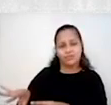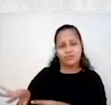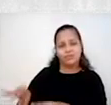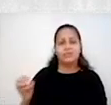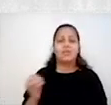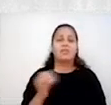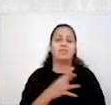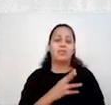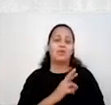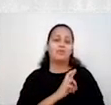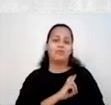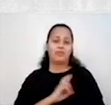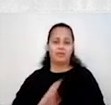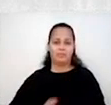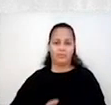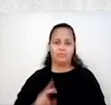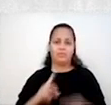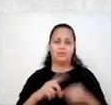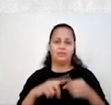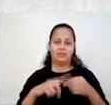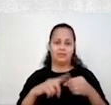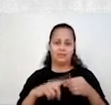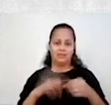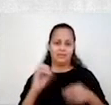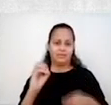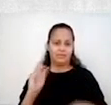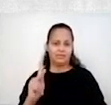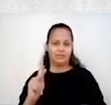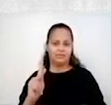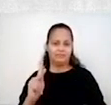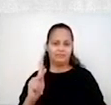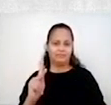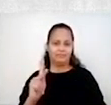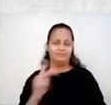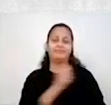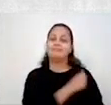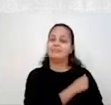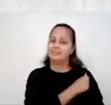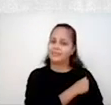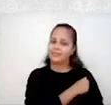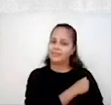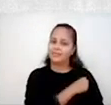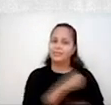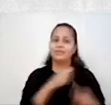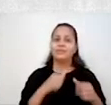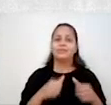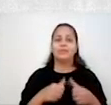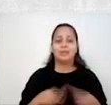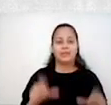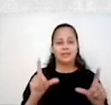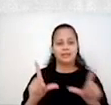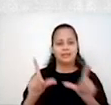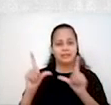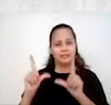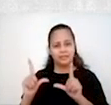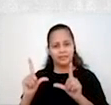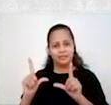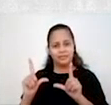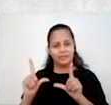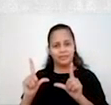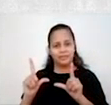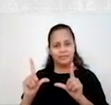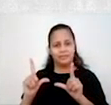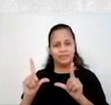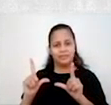excluídos, né, dessa nova república nas cidades. Ok? Pessoal, nessa foto que eu trago aqui